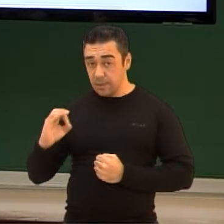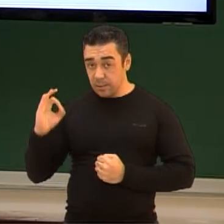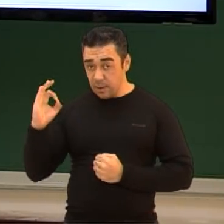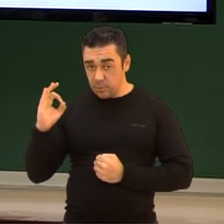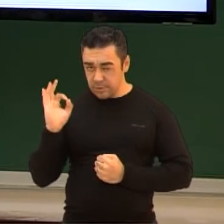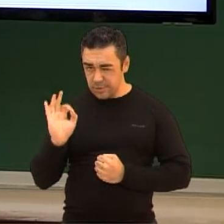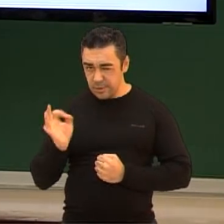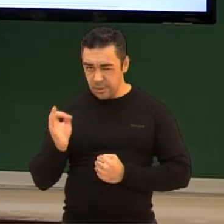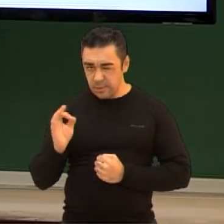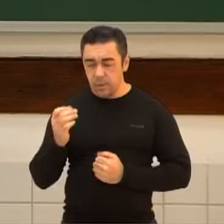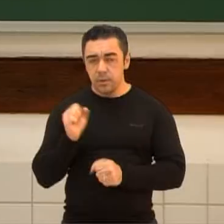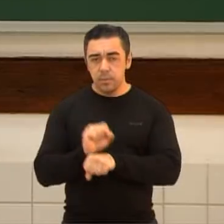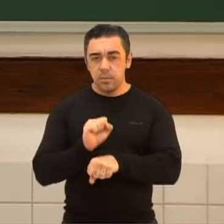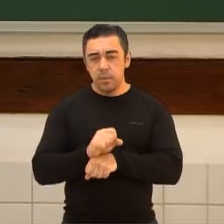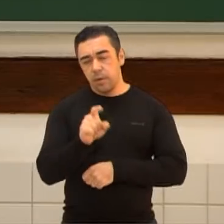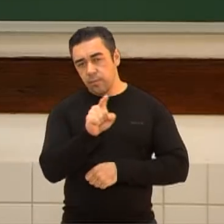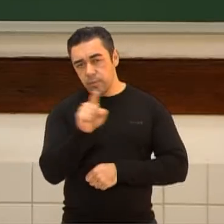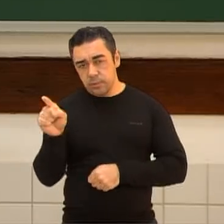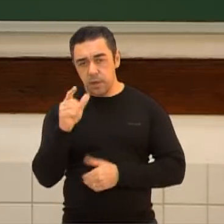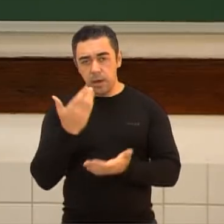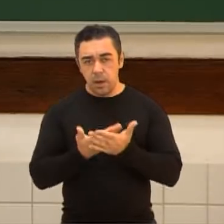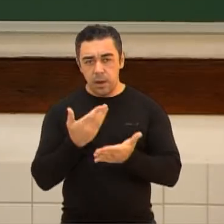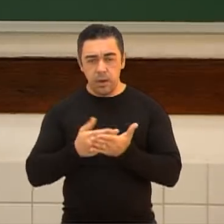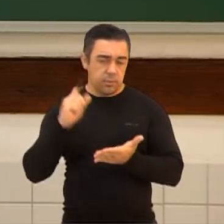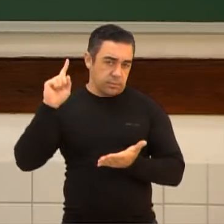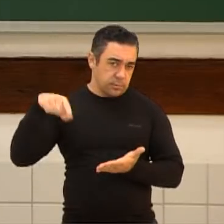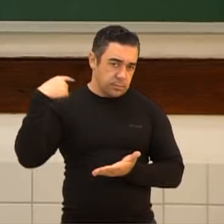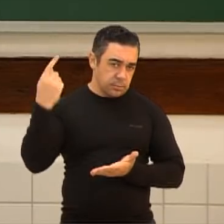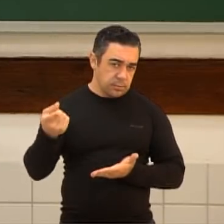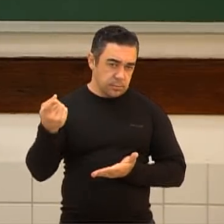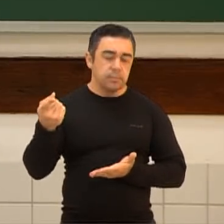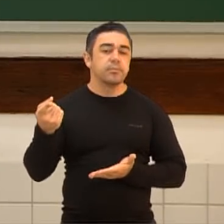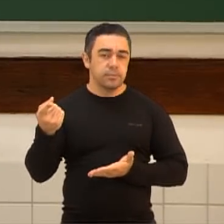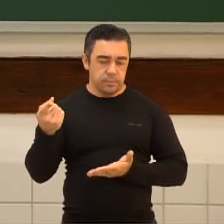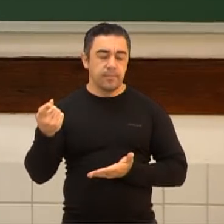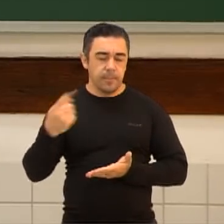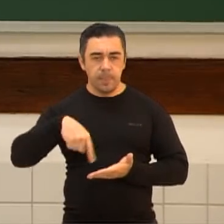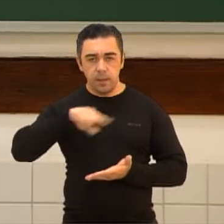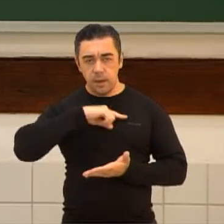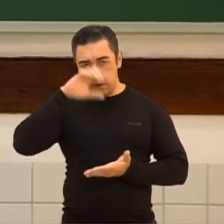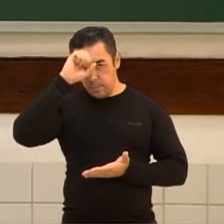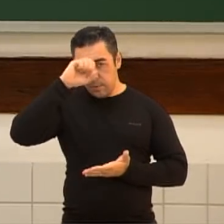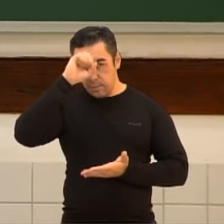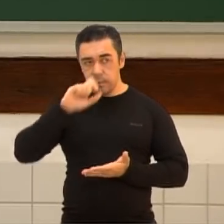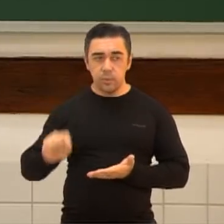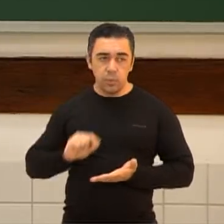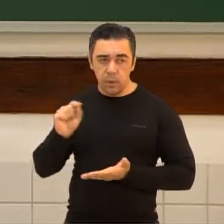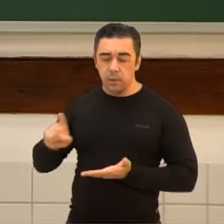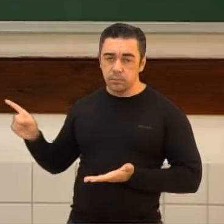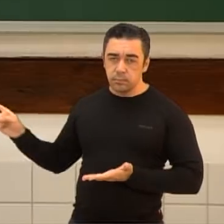graus. Então, eu aguardo vocês para a nossa próxima aula, para nós aprendermos sobre